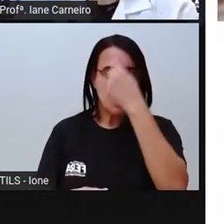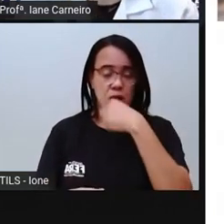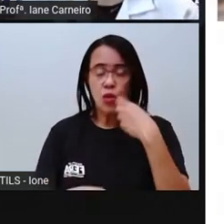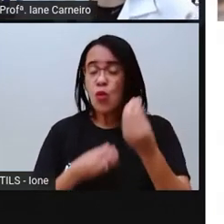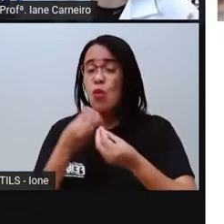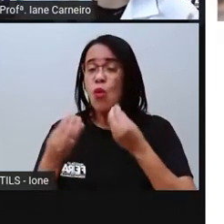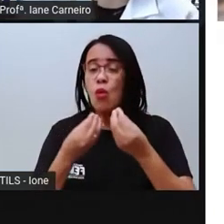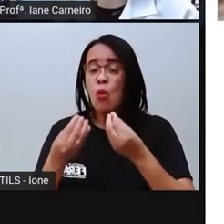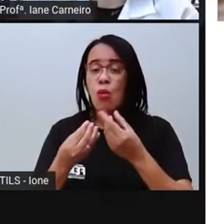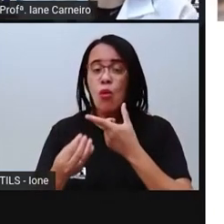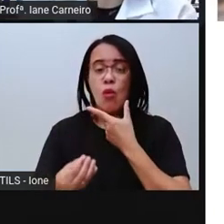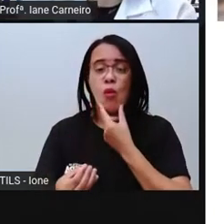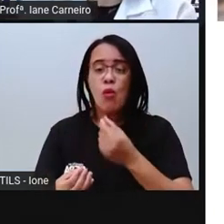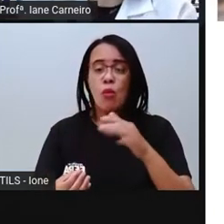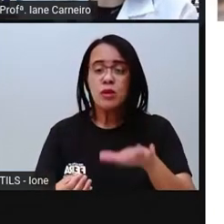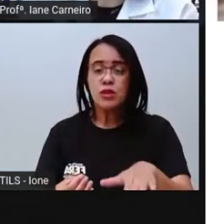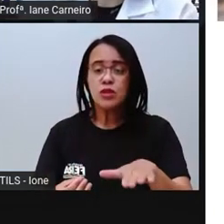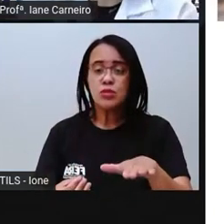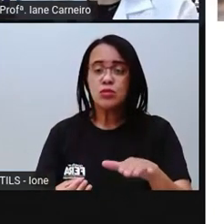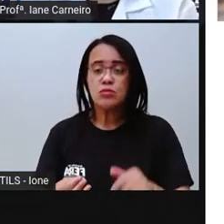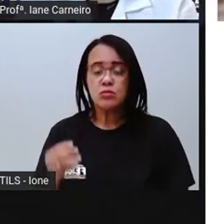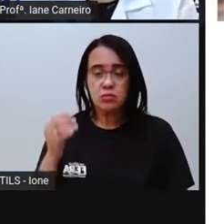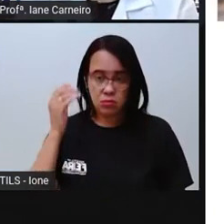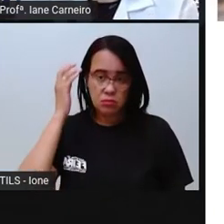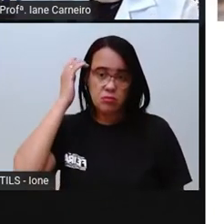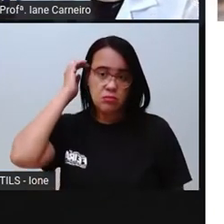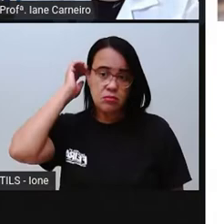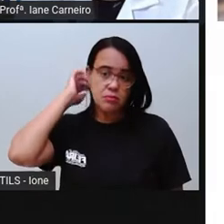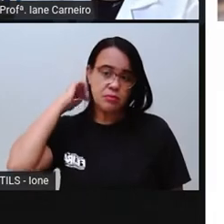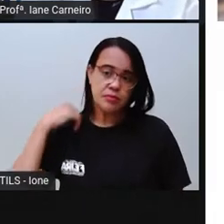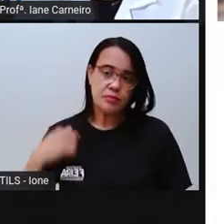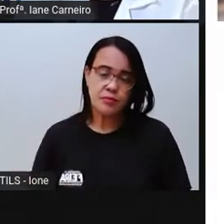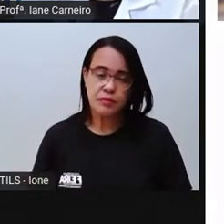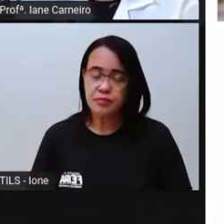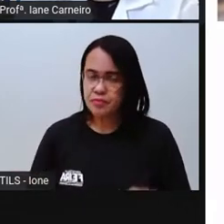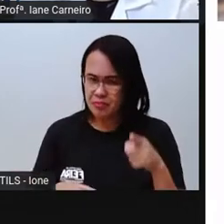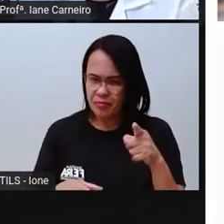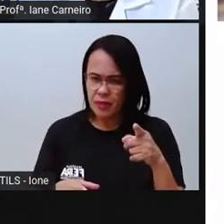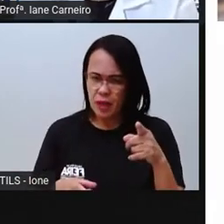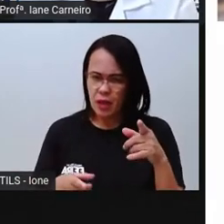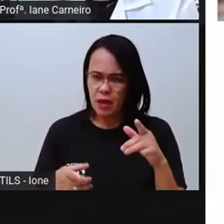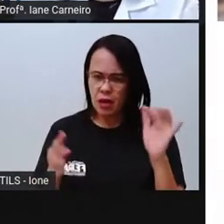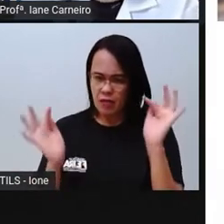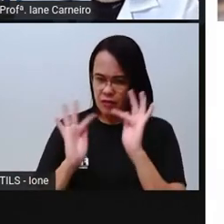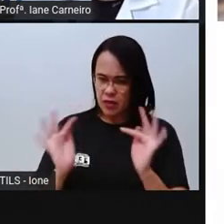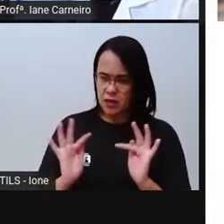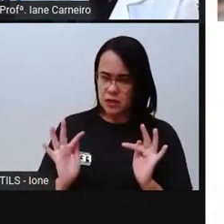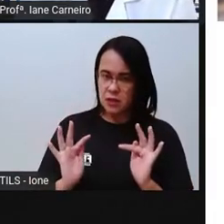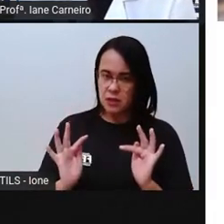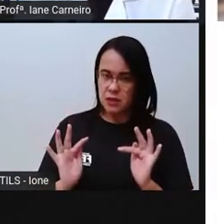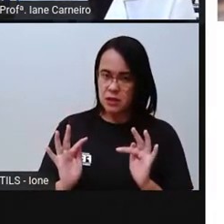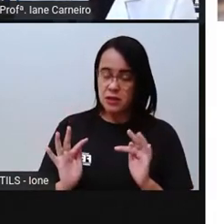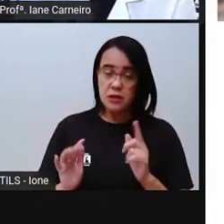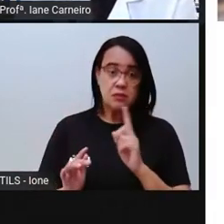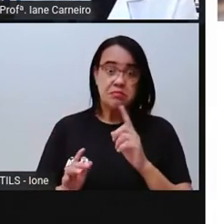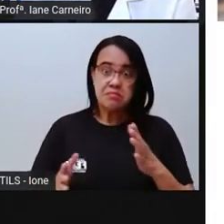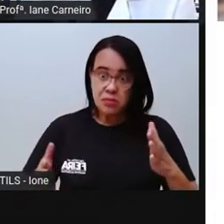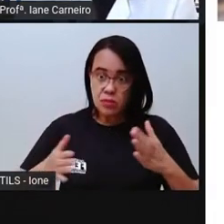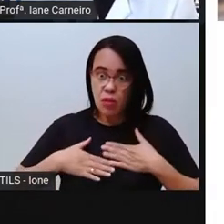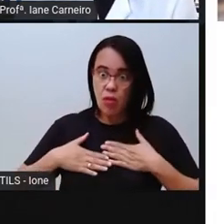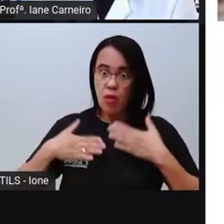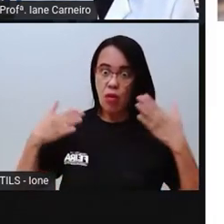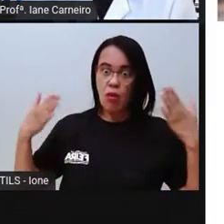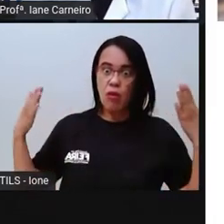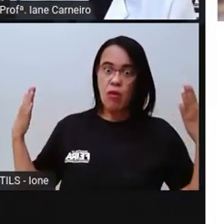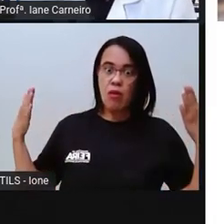rosto desse menino? Ele tá como? Ele tá feliz? Ele tá assustado, né? Assustado, com o